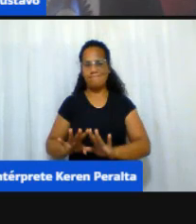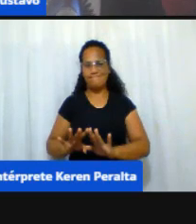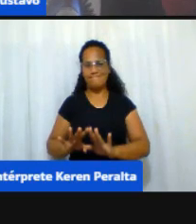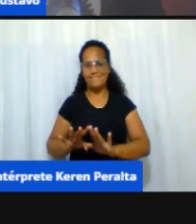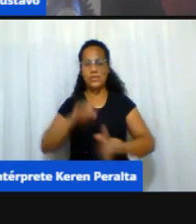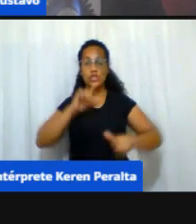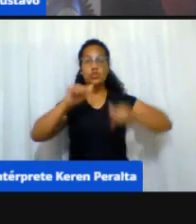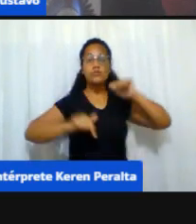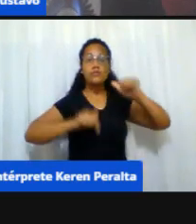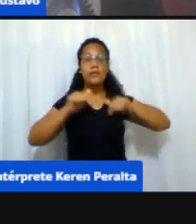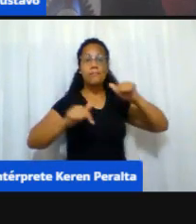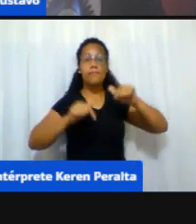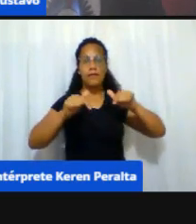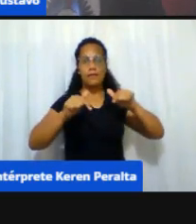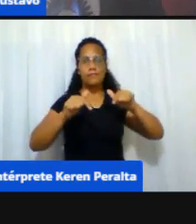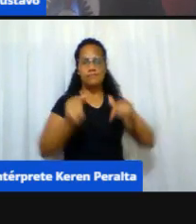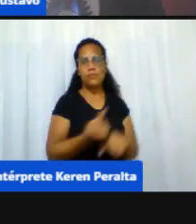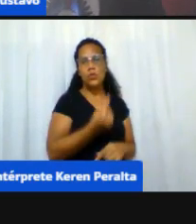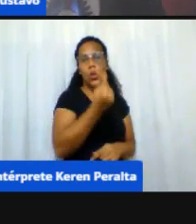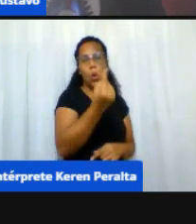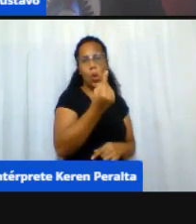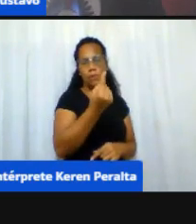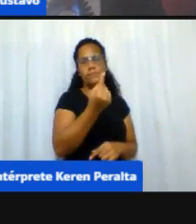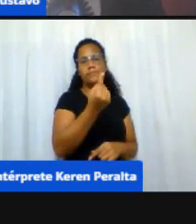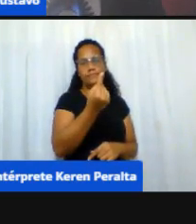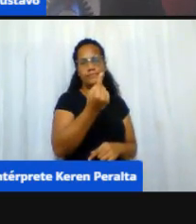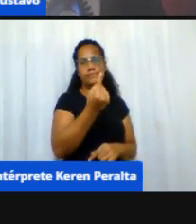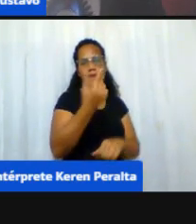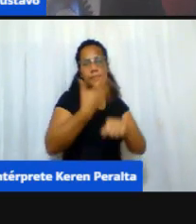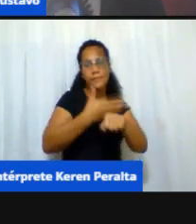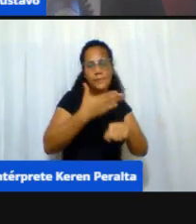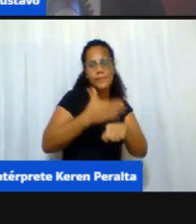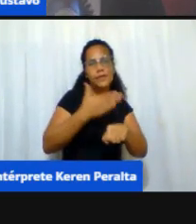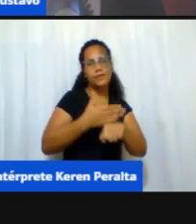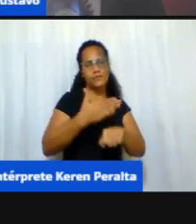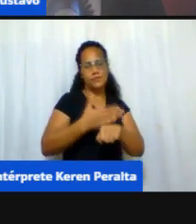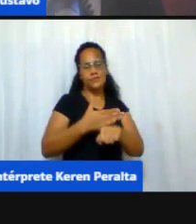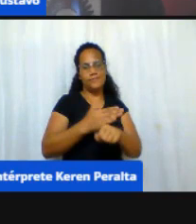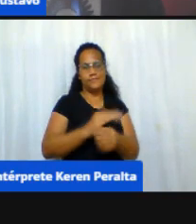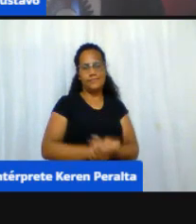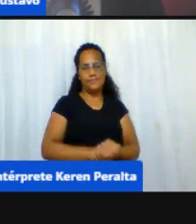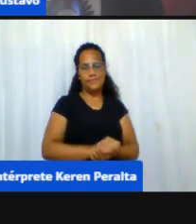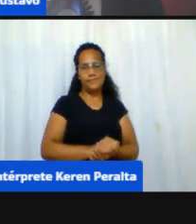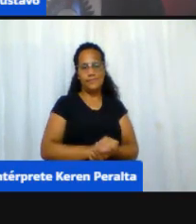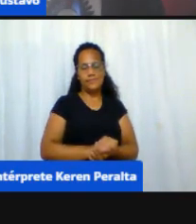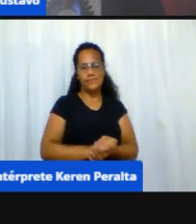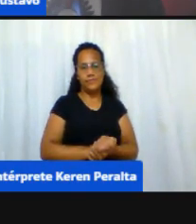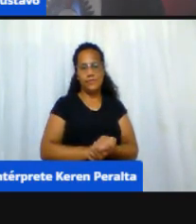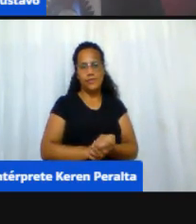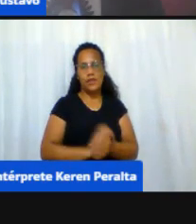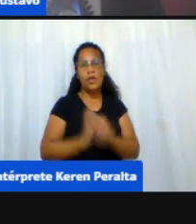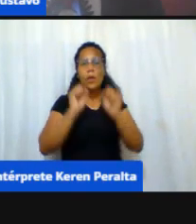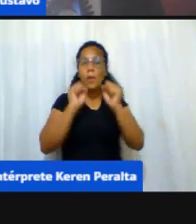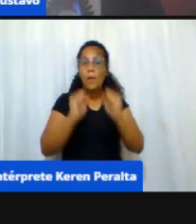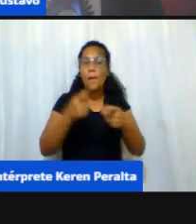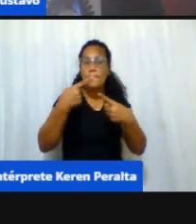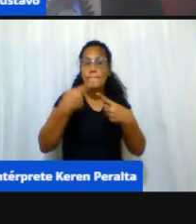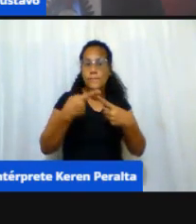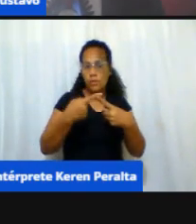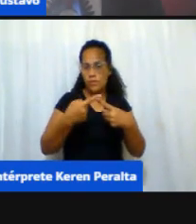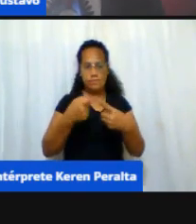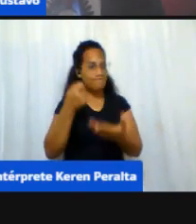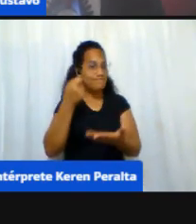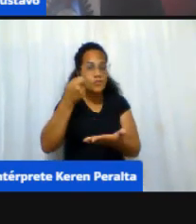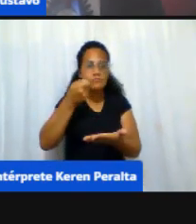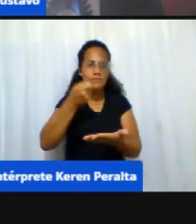linguagem por campo de atuação. E pode, pois não se exige que cada professor elenque a